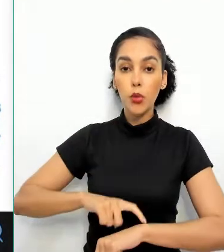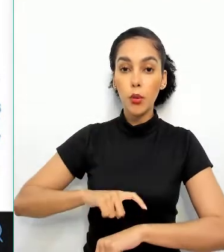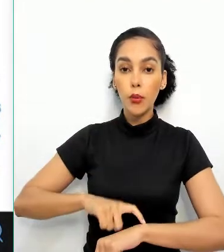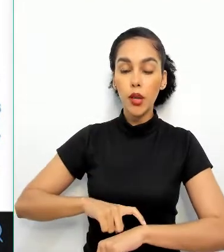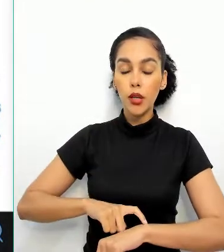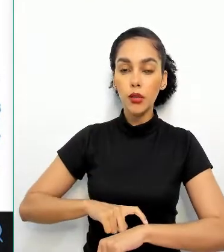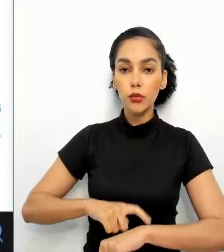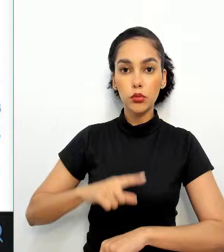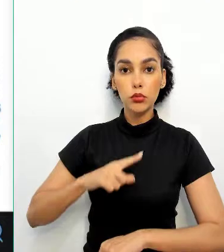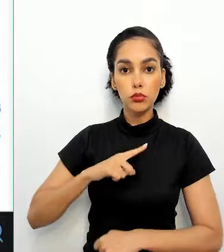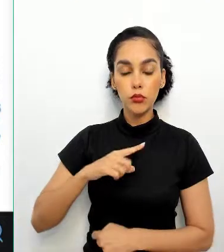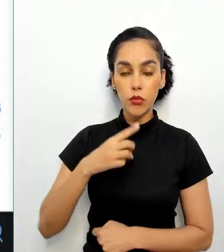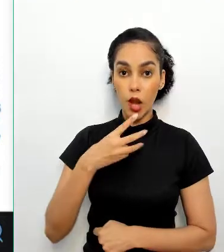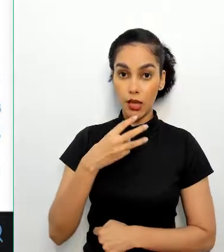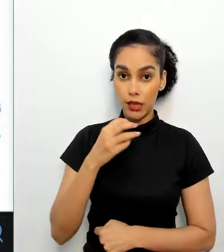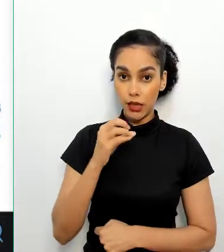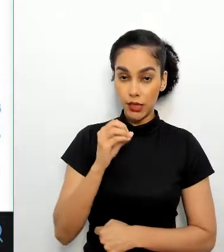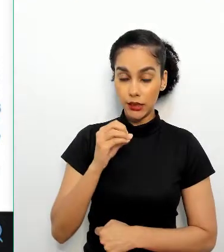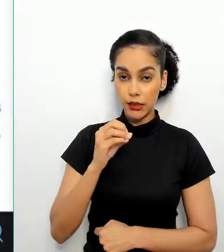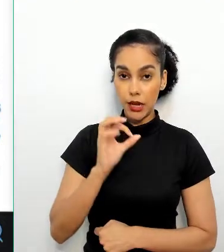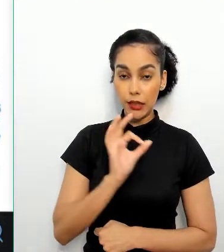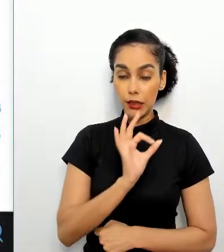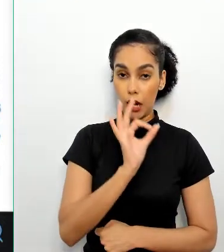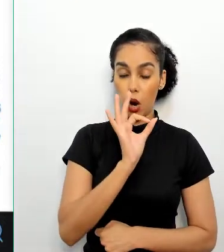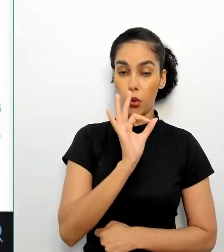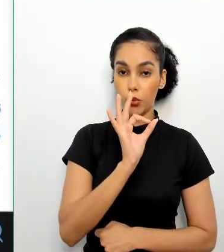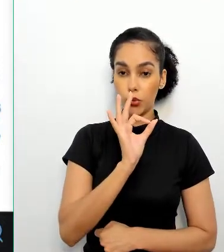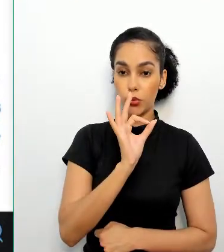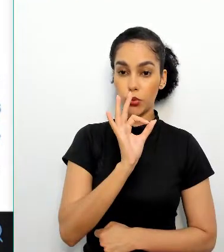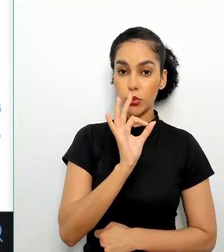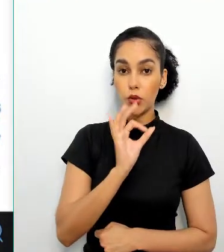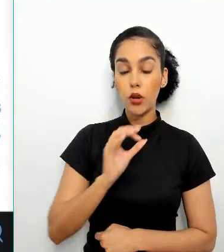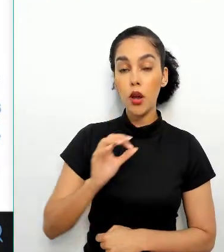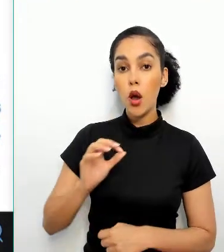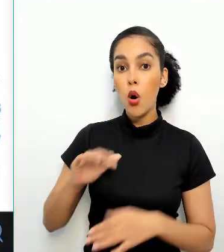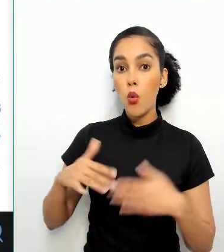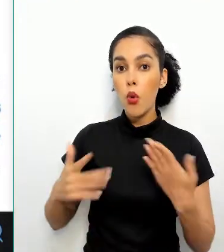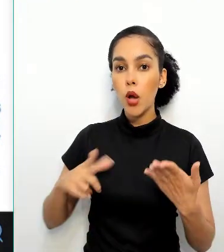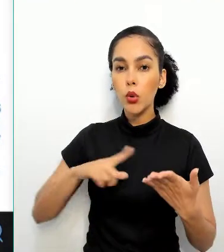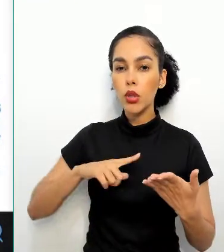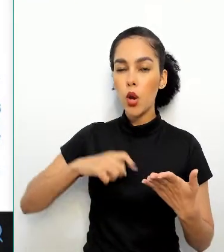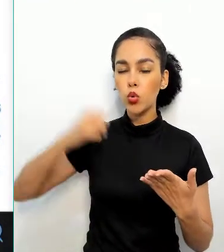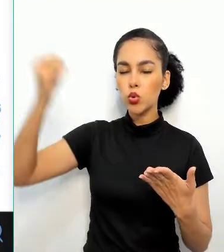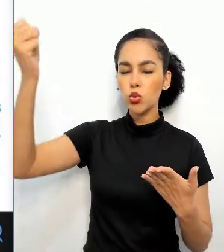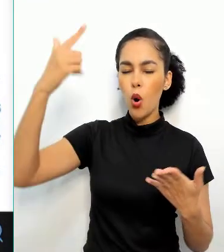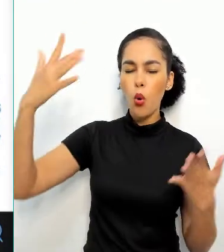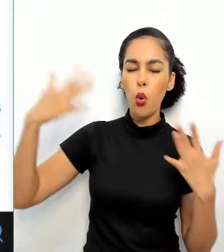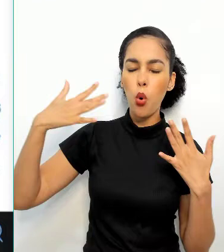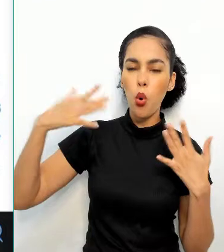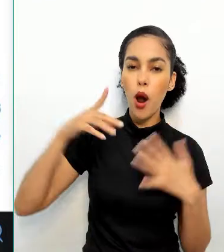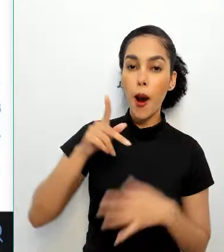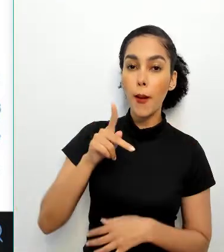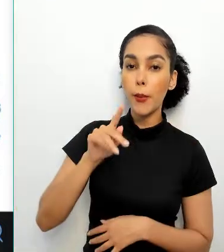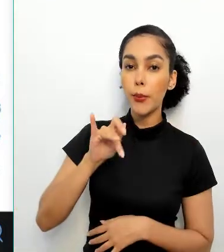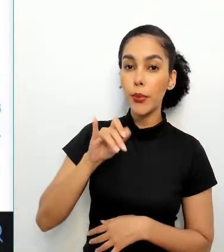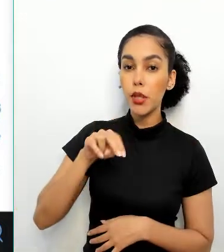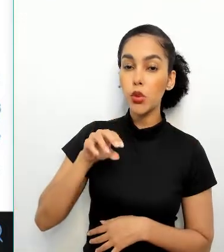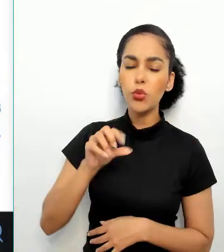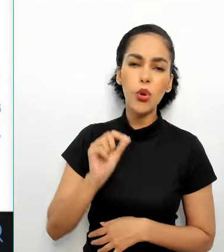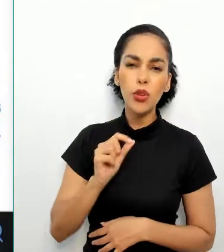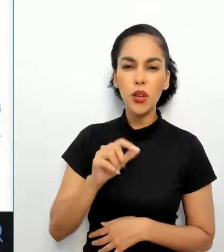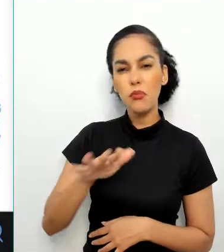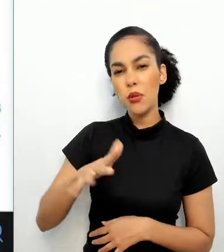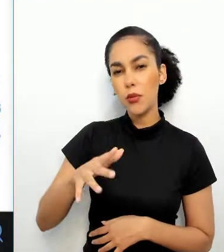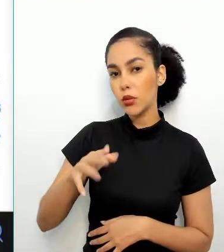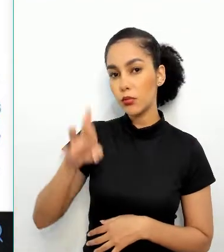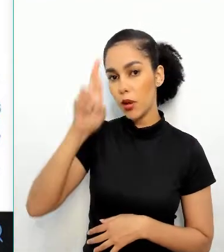no momento em que os seus raios fizerem 30 graus com a posição a pino é quando o sol está bem em cima da gente, com a posição a